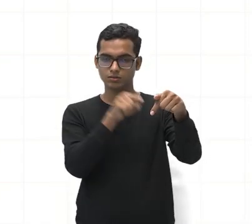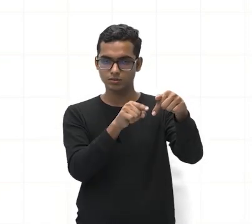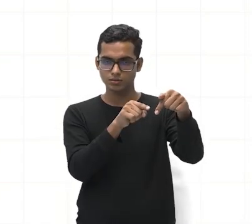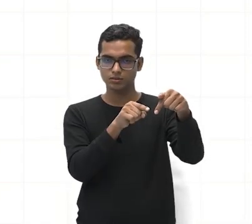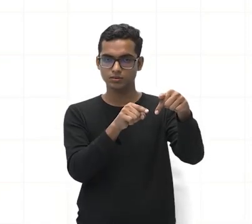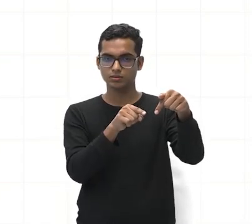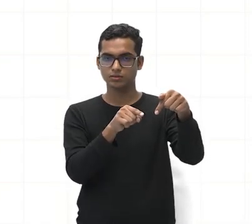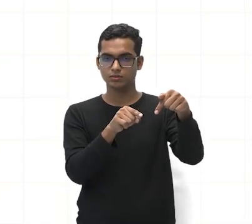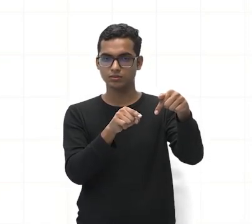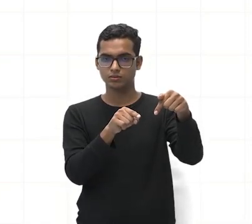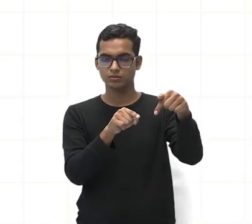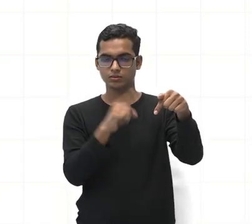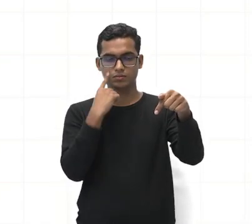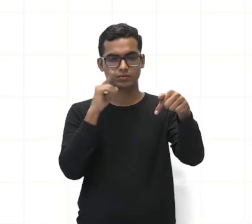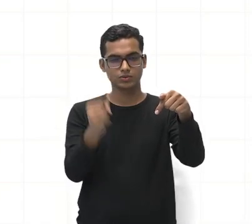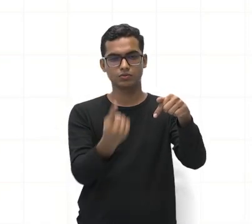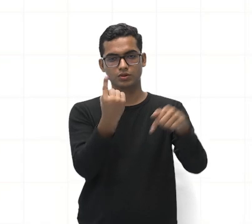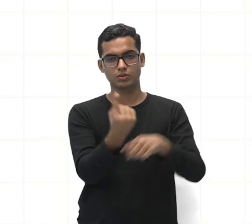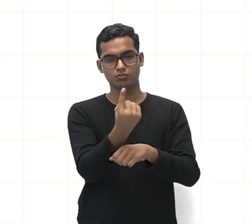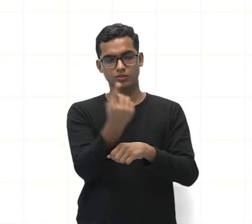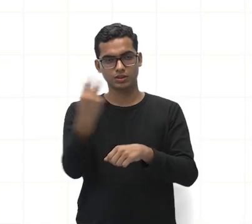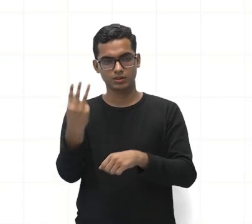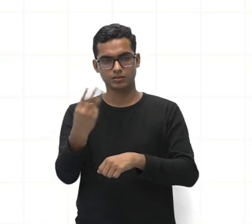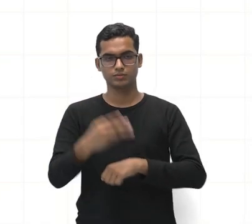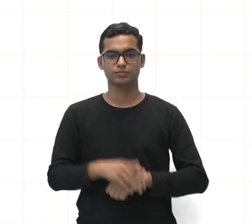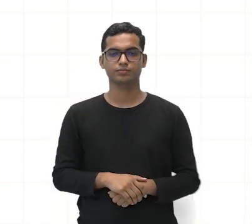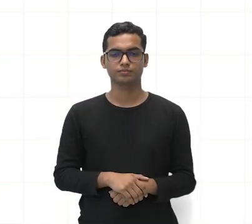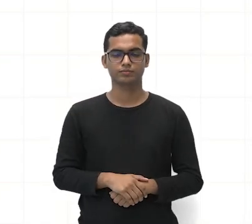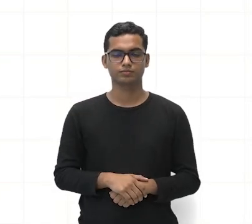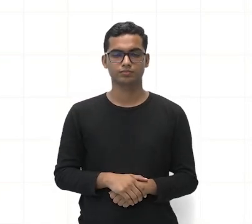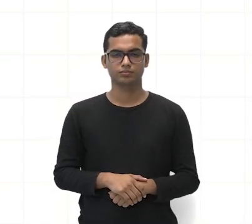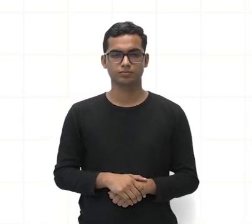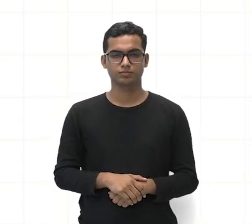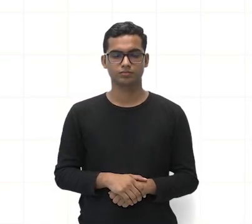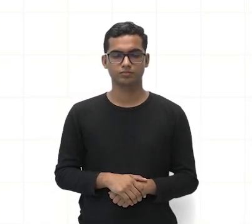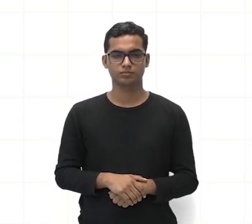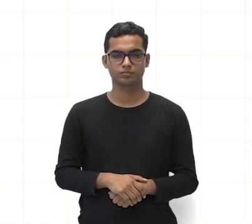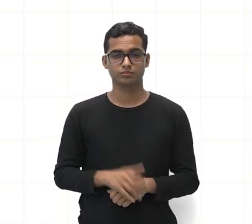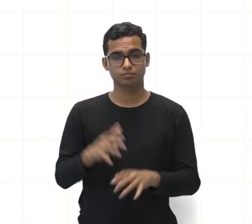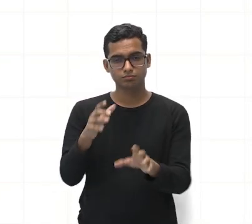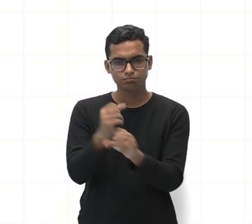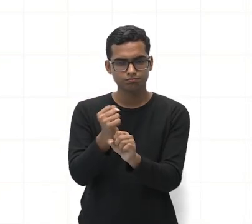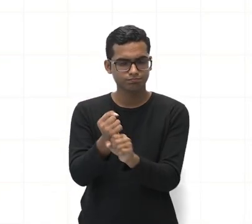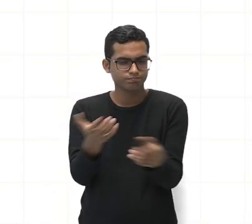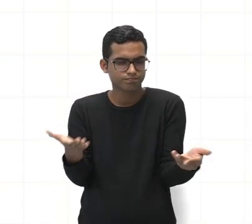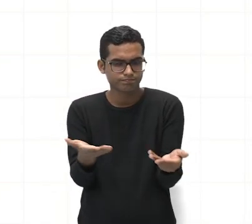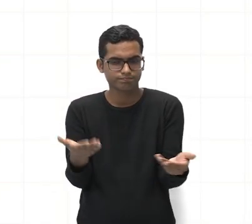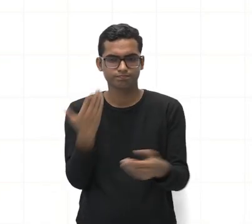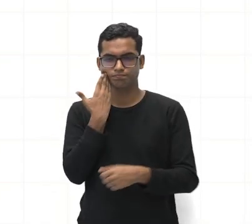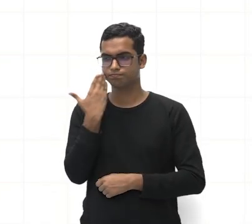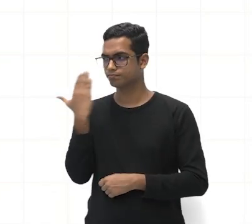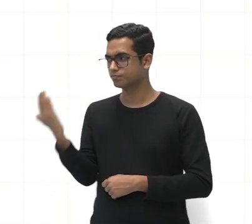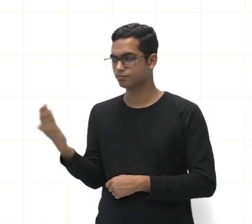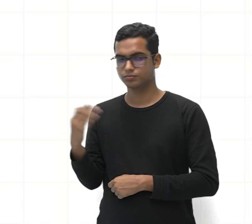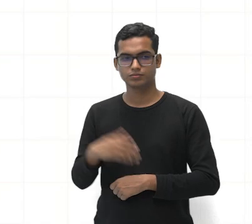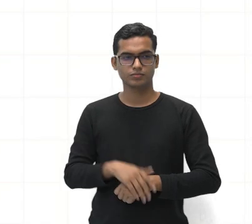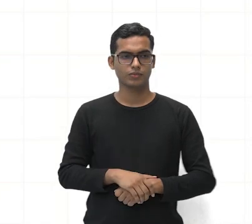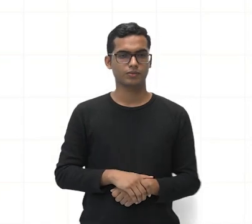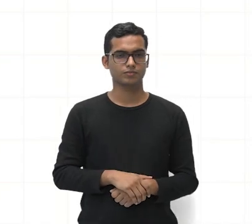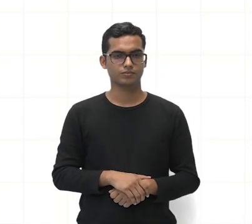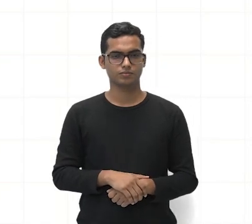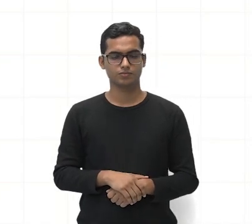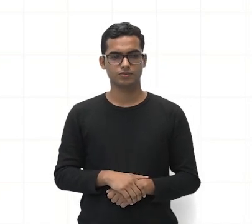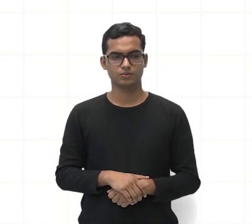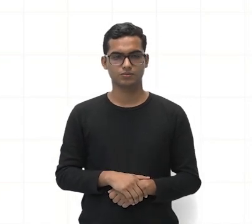aqui vai ficar valendo de 7. Tá legal? E aí, pessoal, vamos fazer o cálculo. Agora sim, ó. 13